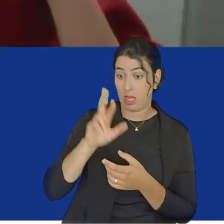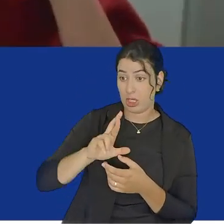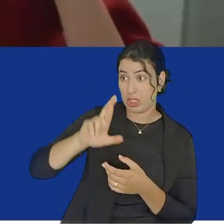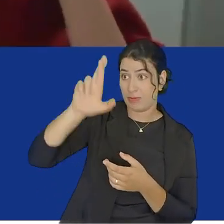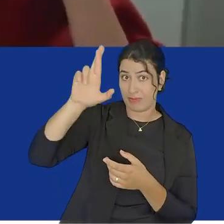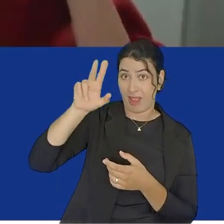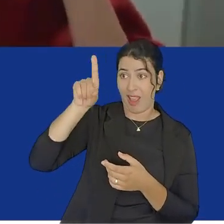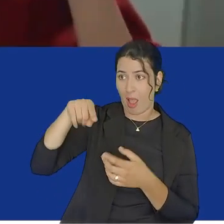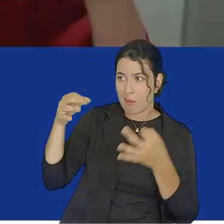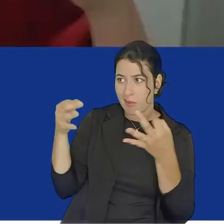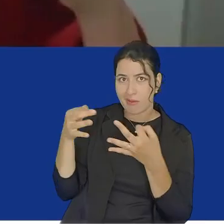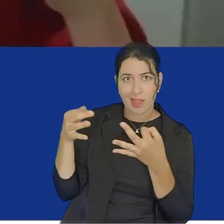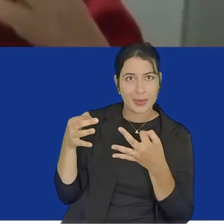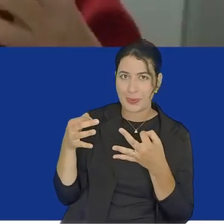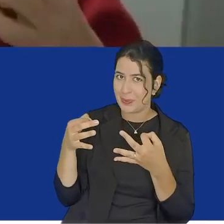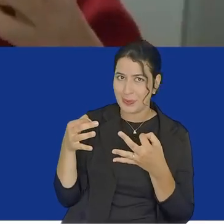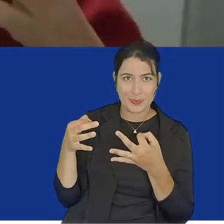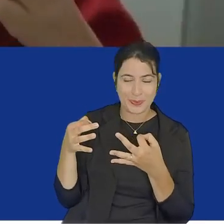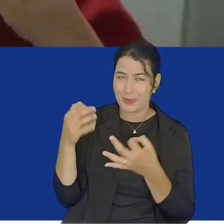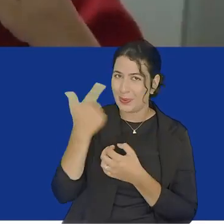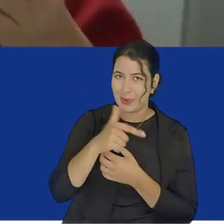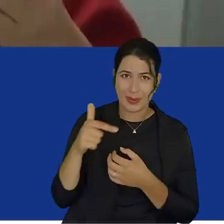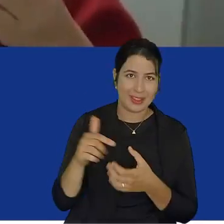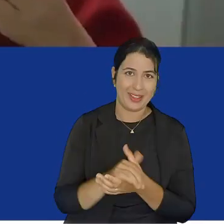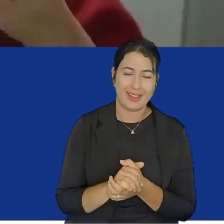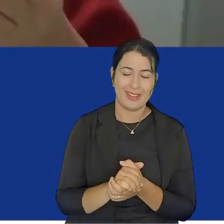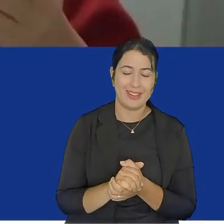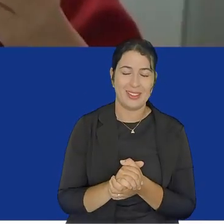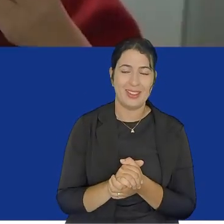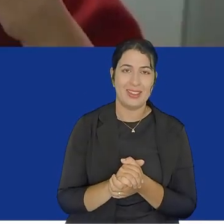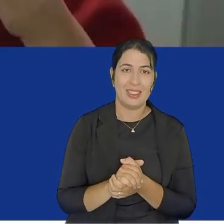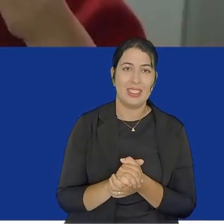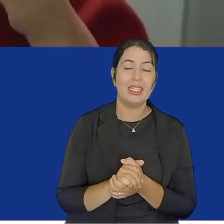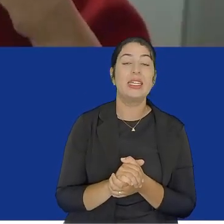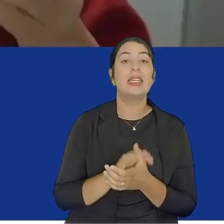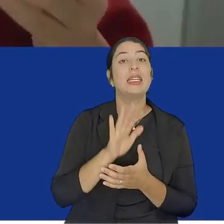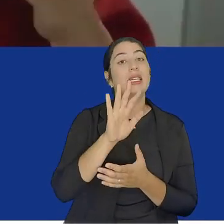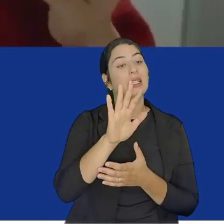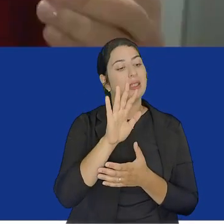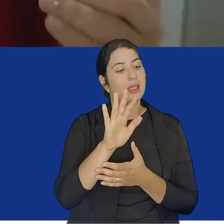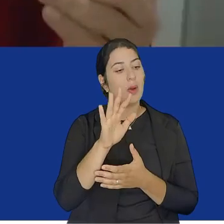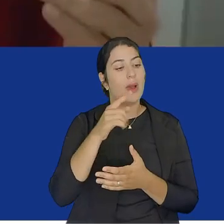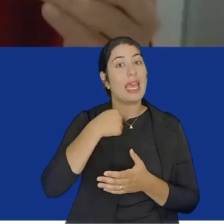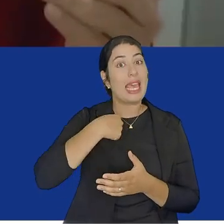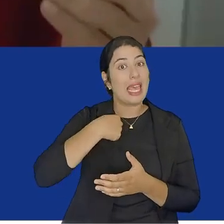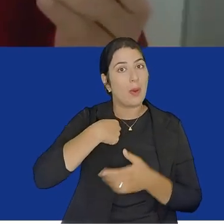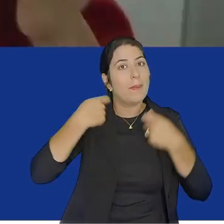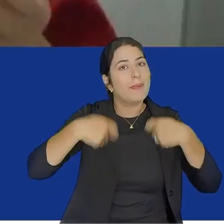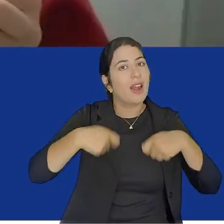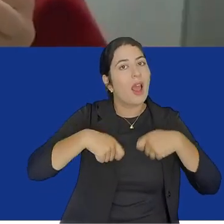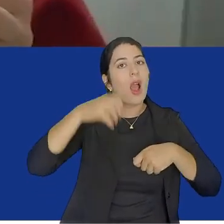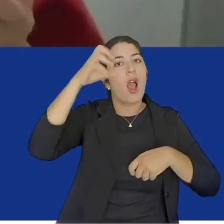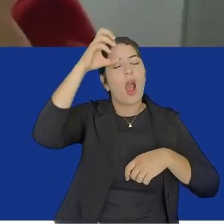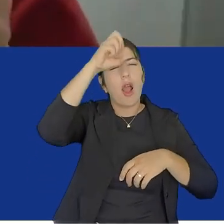Então, quando eu consigo fazer do meu erro simplesmente a porta de um aprendizado, quando